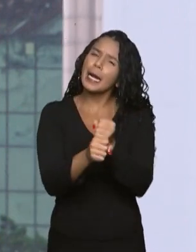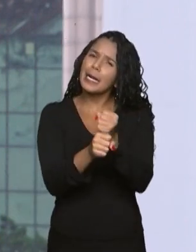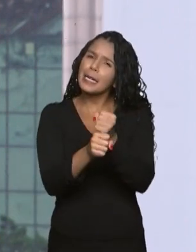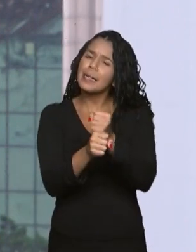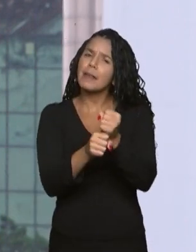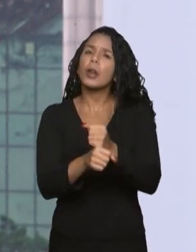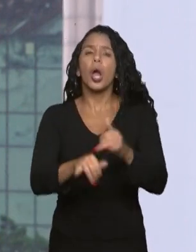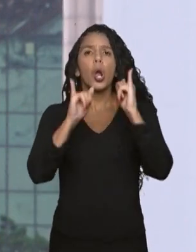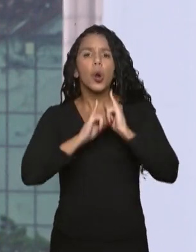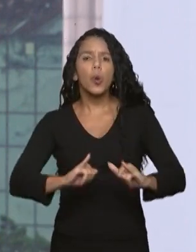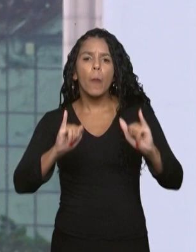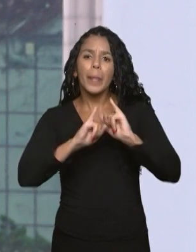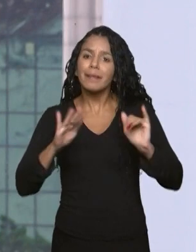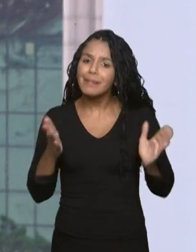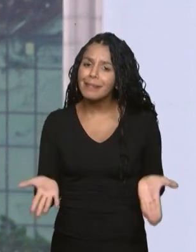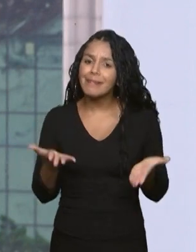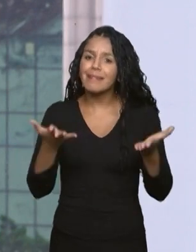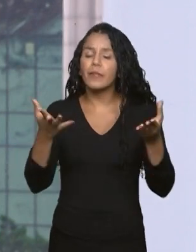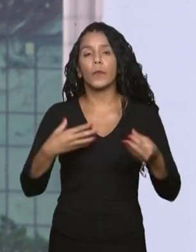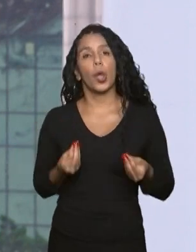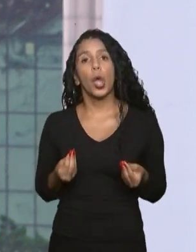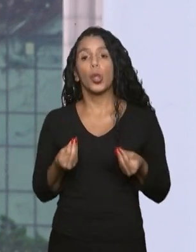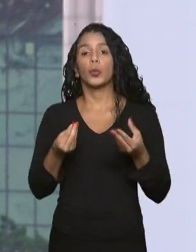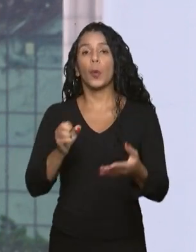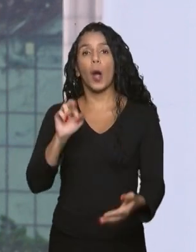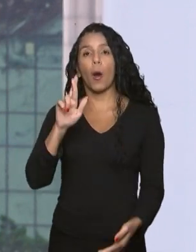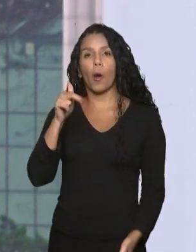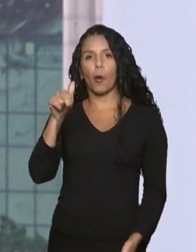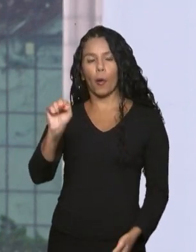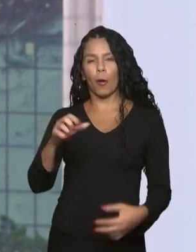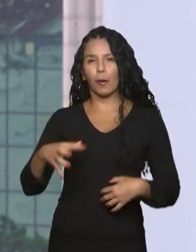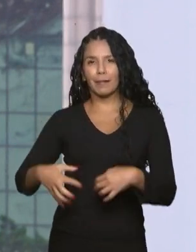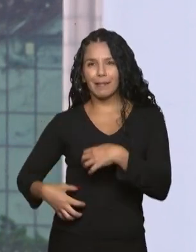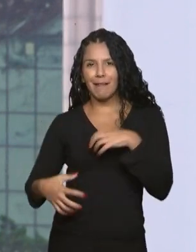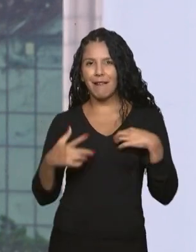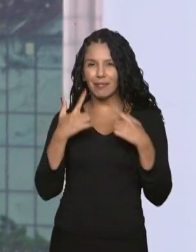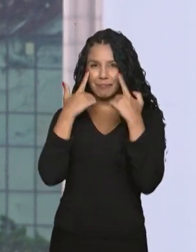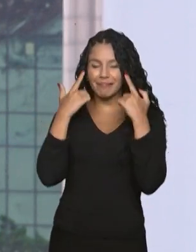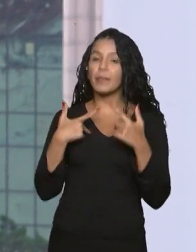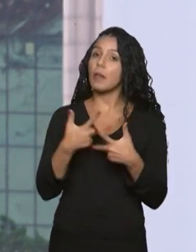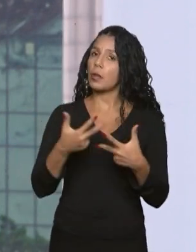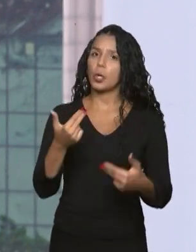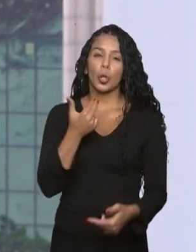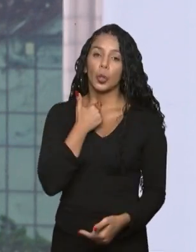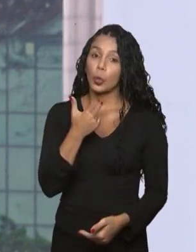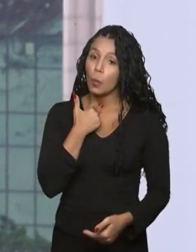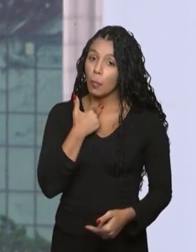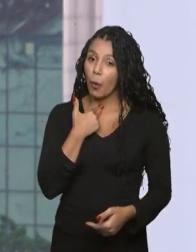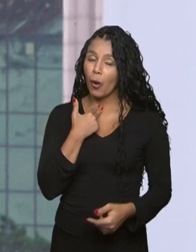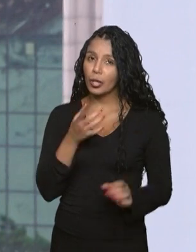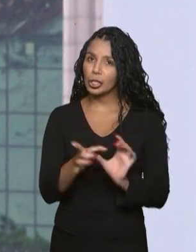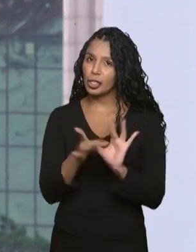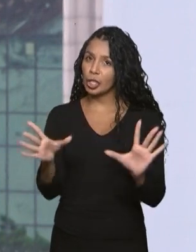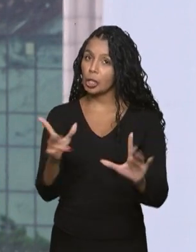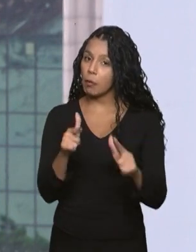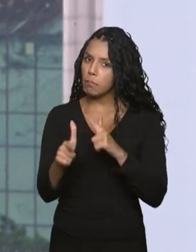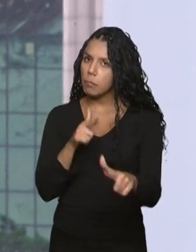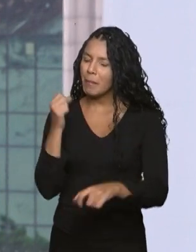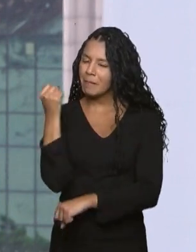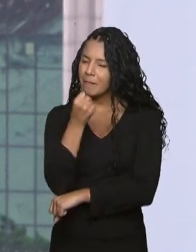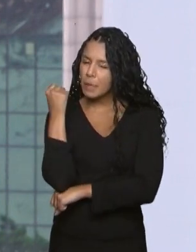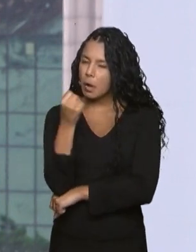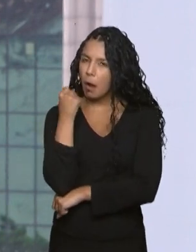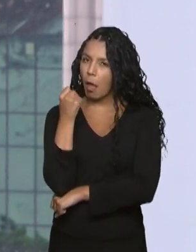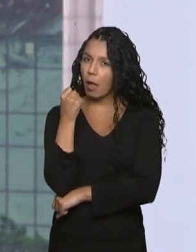as campanhas de incentivo à doação de órgãos. Não podemos deixar que um problema grave, grosseiro,